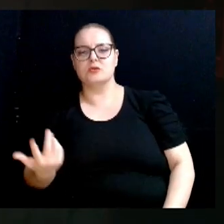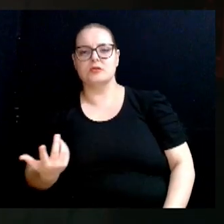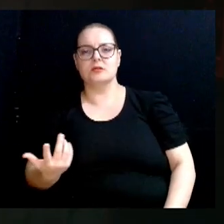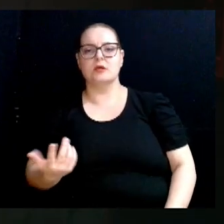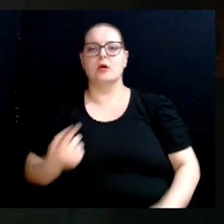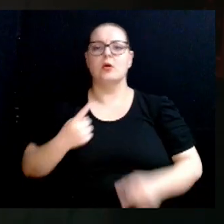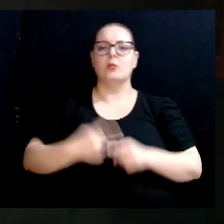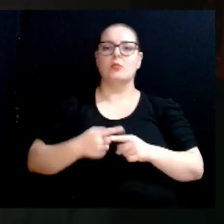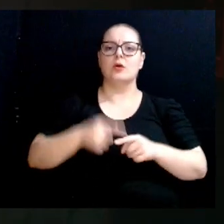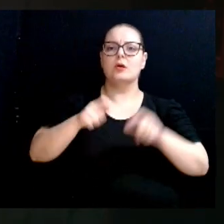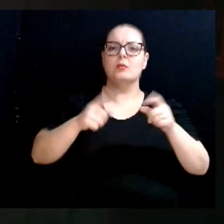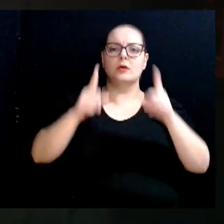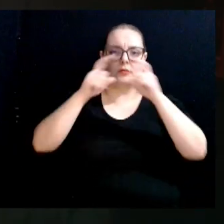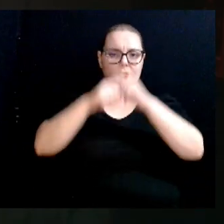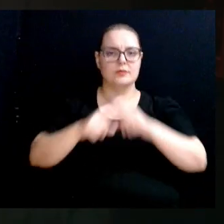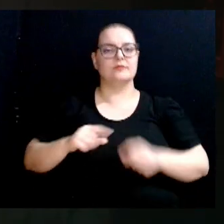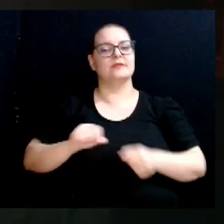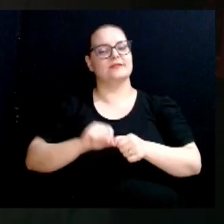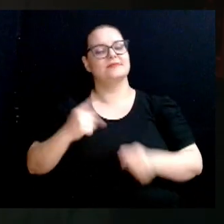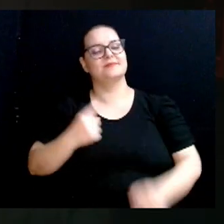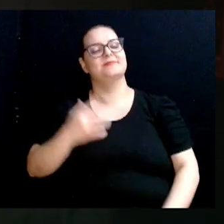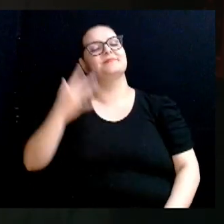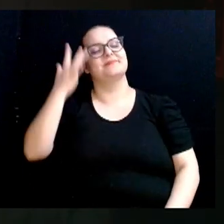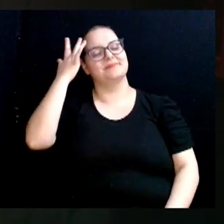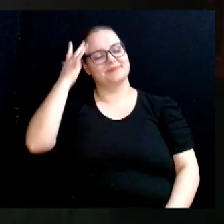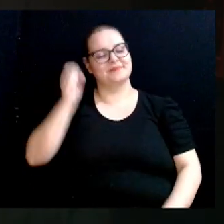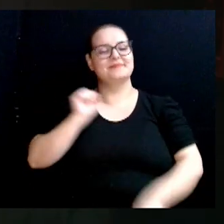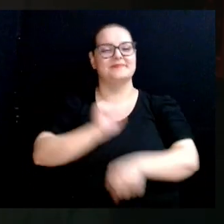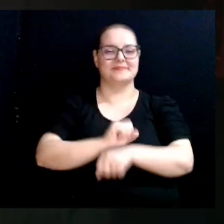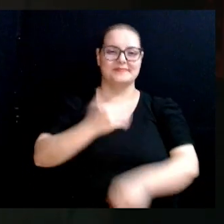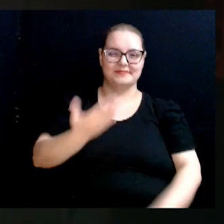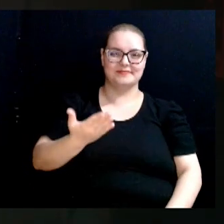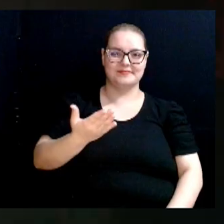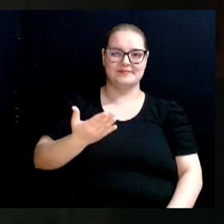sozinhas? Espero você amanhã, então. Tá